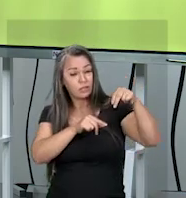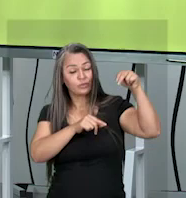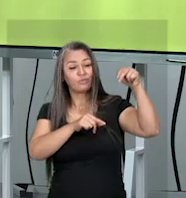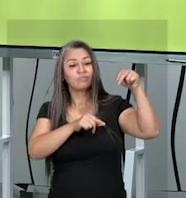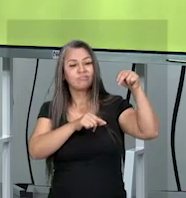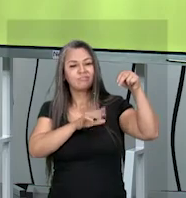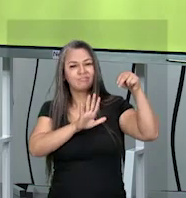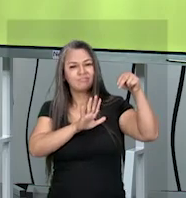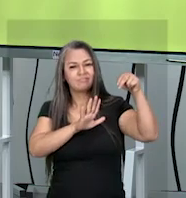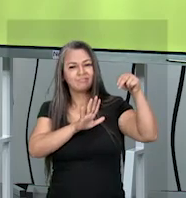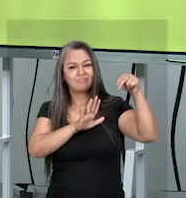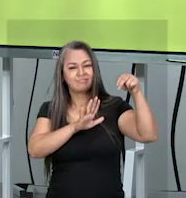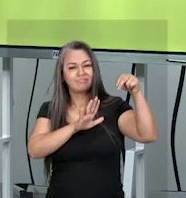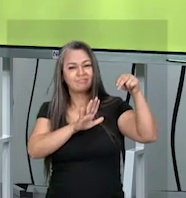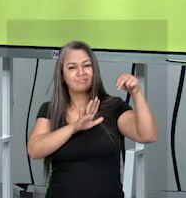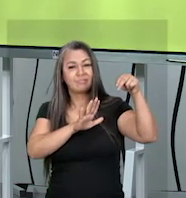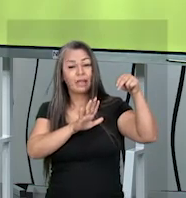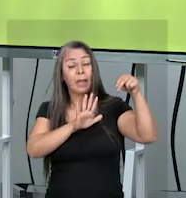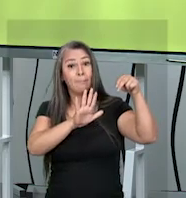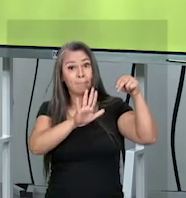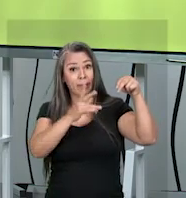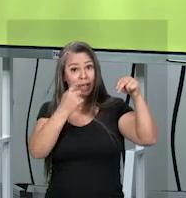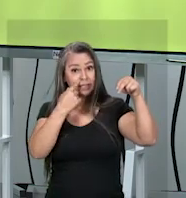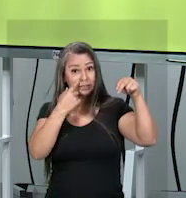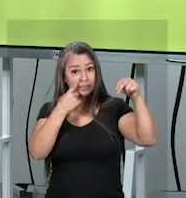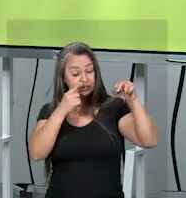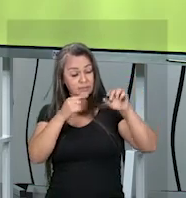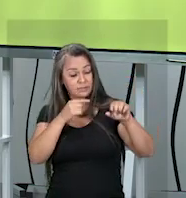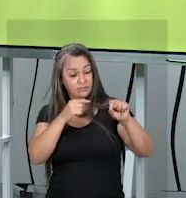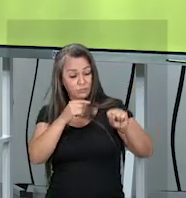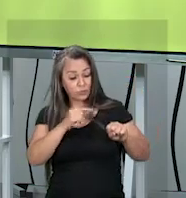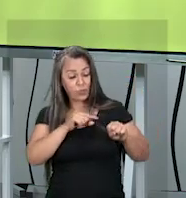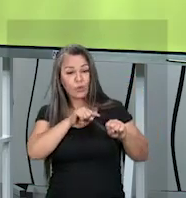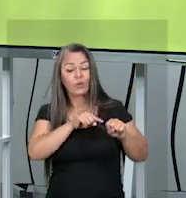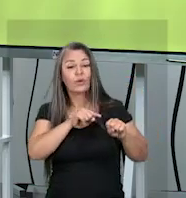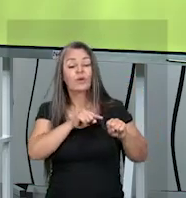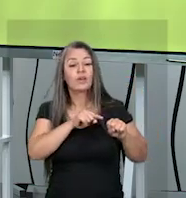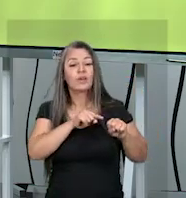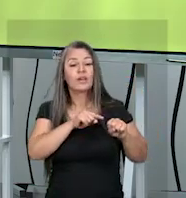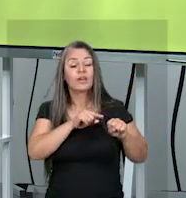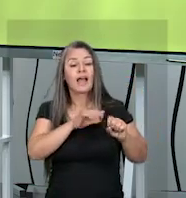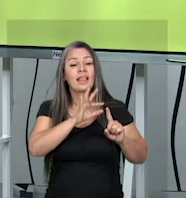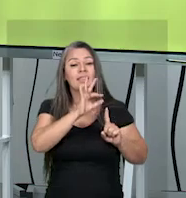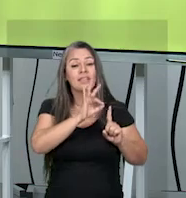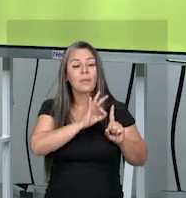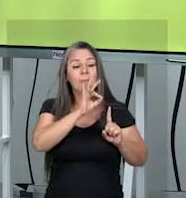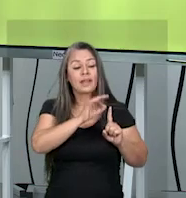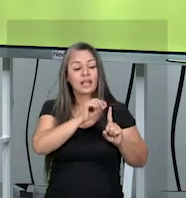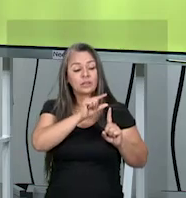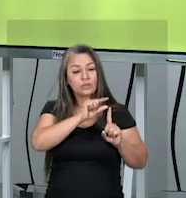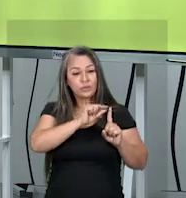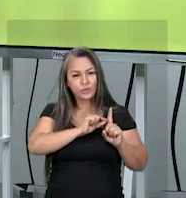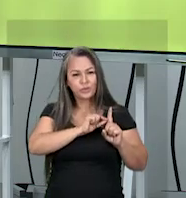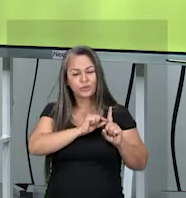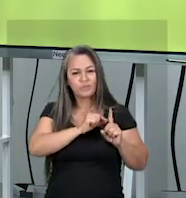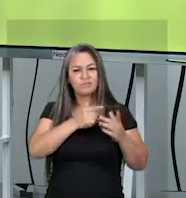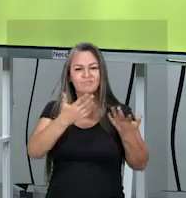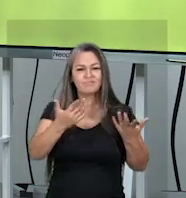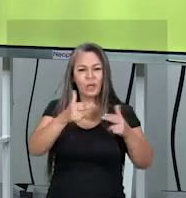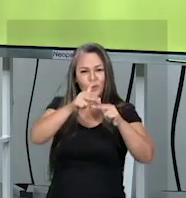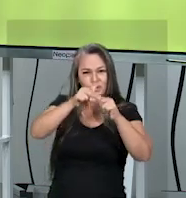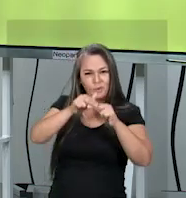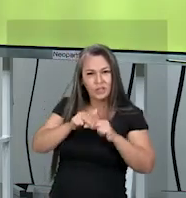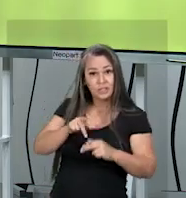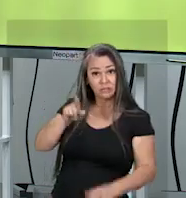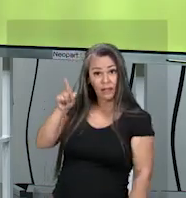quê? Temperaturas muito mais baixas, não é isso? Então, por isso que é essa chamada zona intertropical. Por isso que o clima